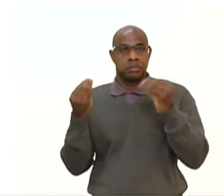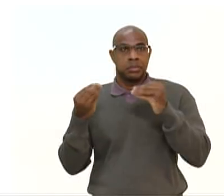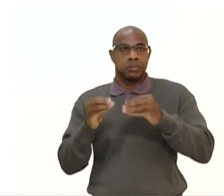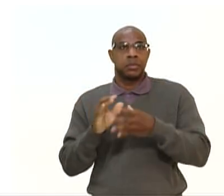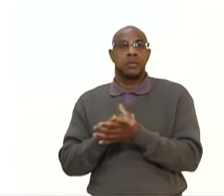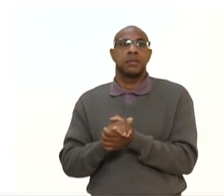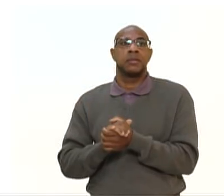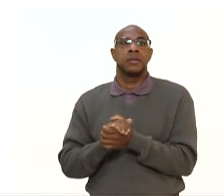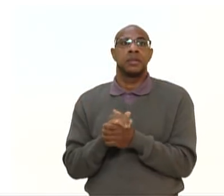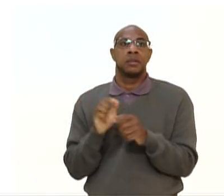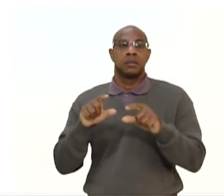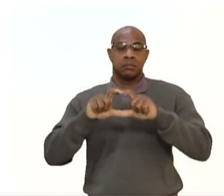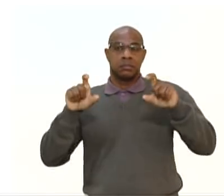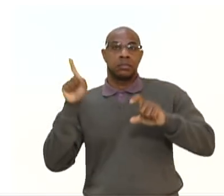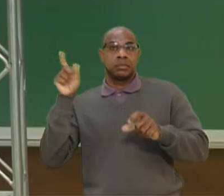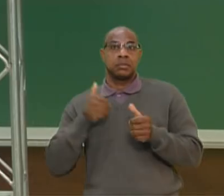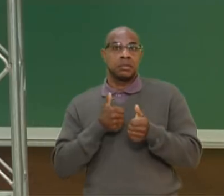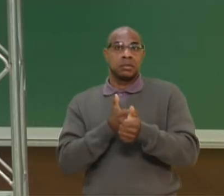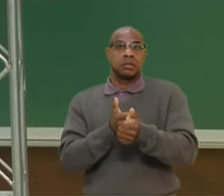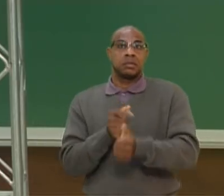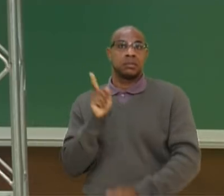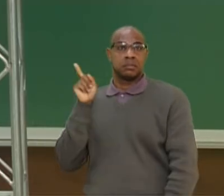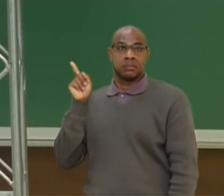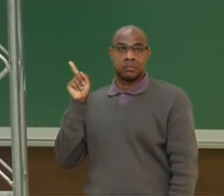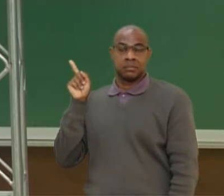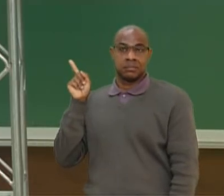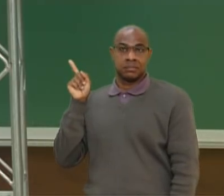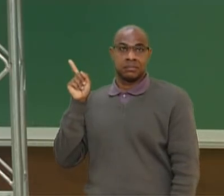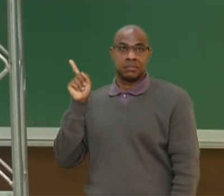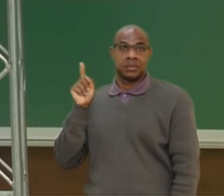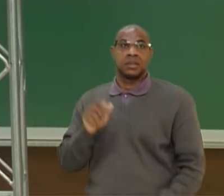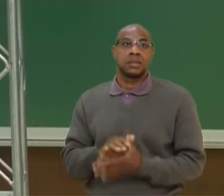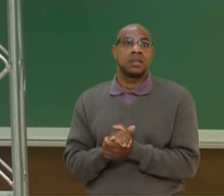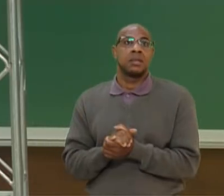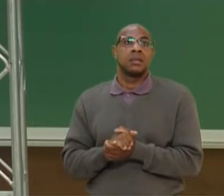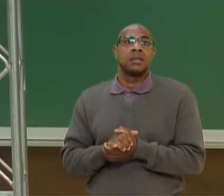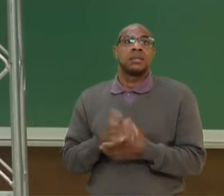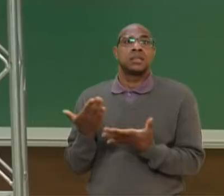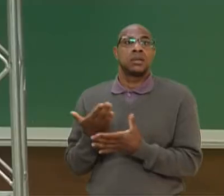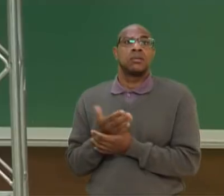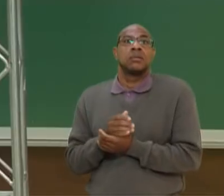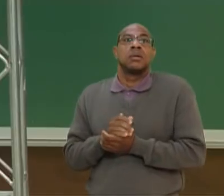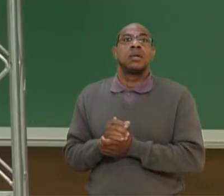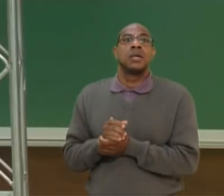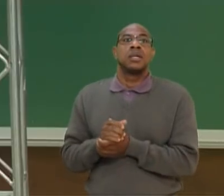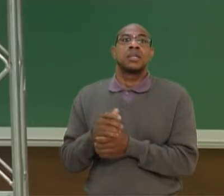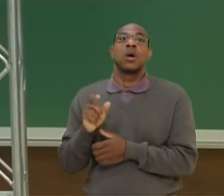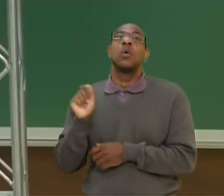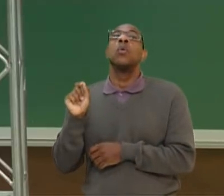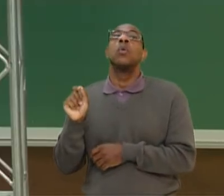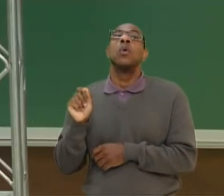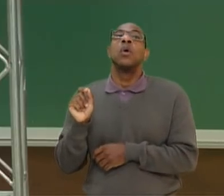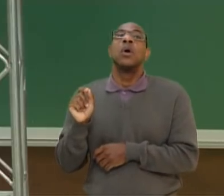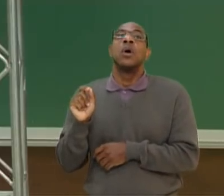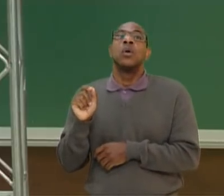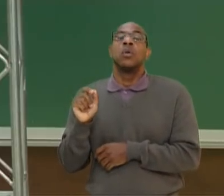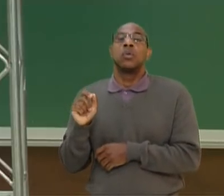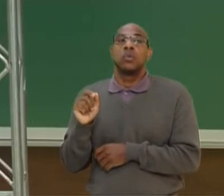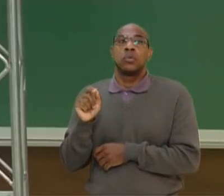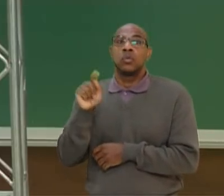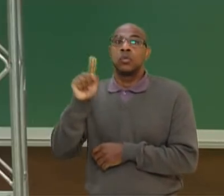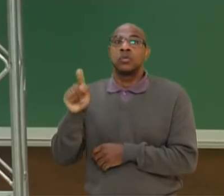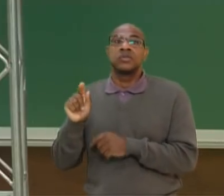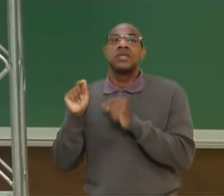1 mais 1, 2. Portanto, o módulo do Z vai ser raiz de 2. Agora, nós vamos aplicar